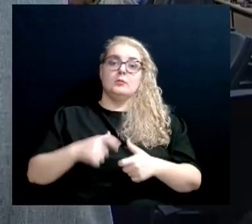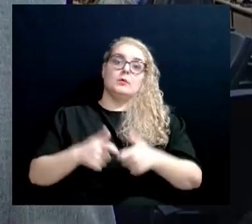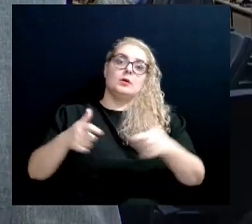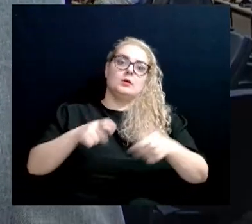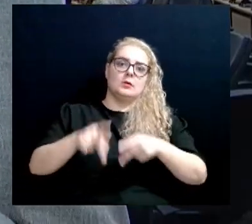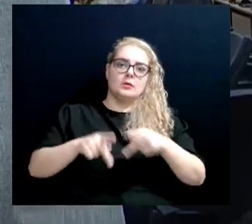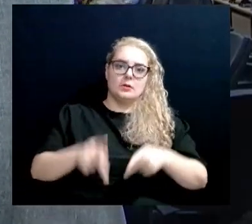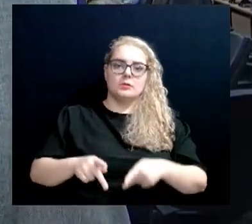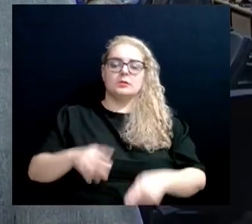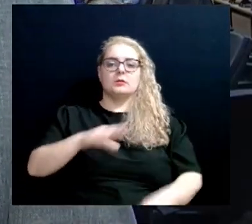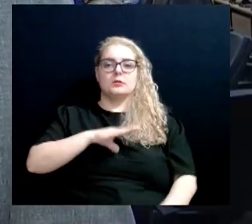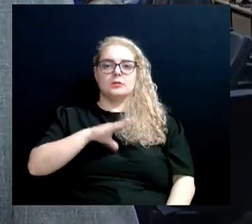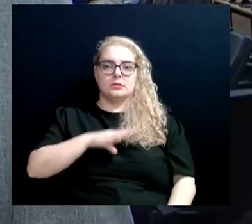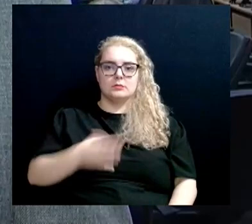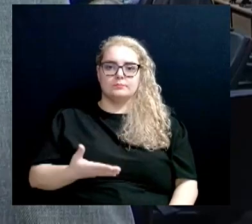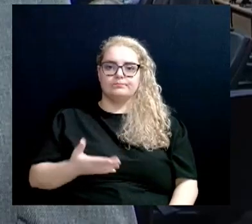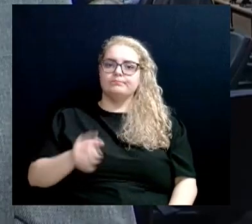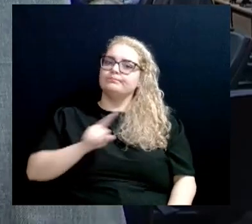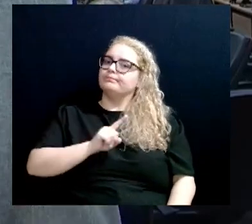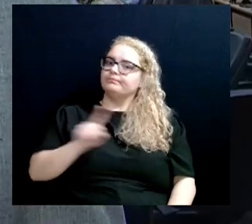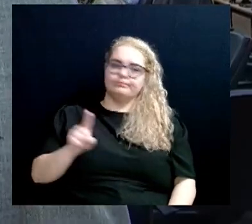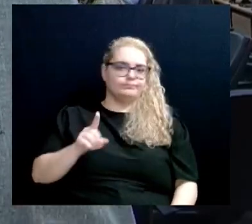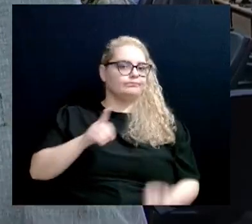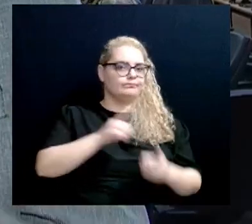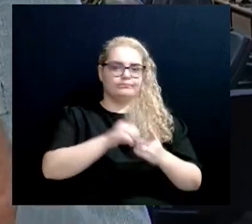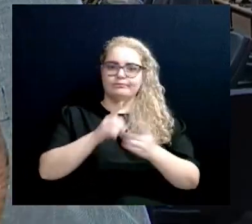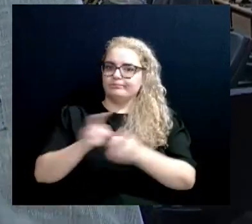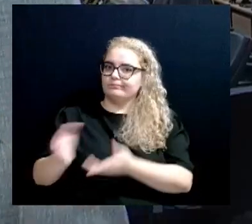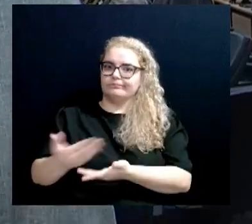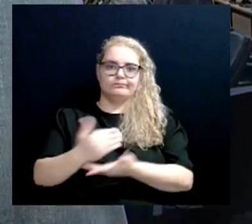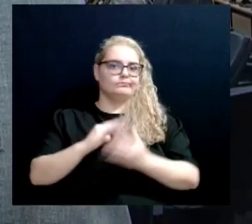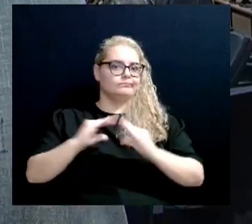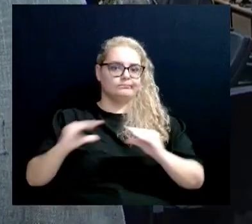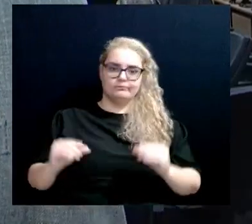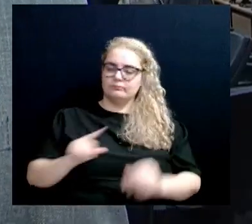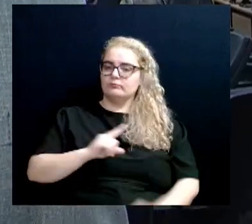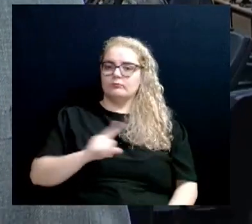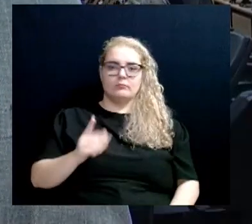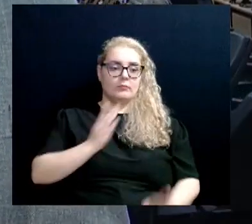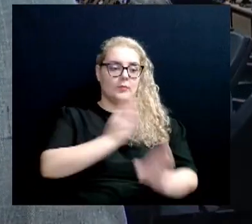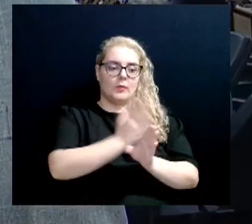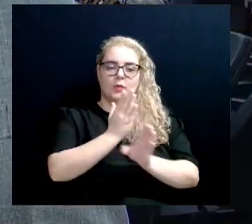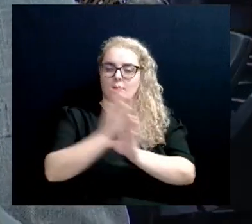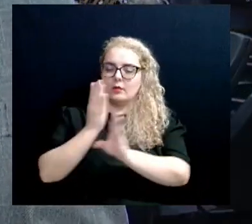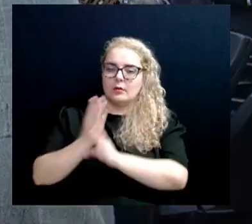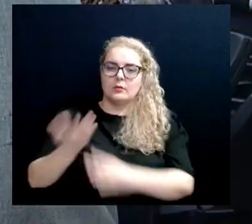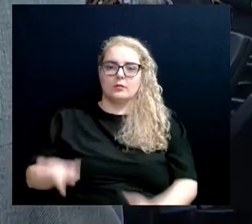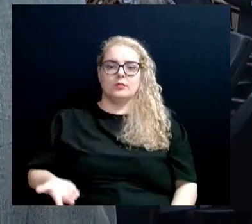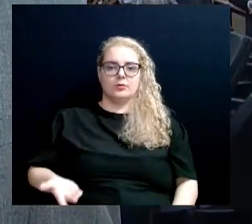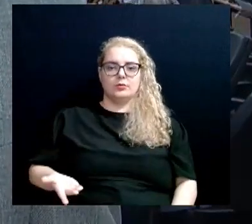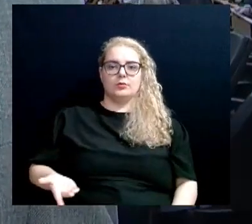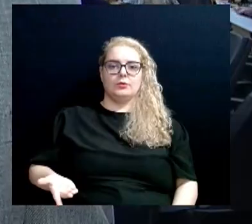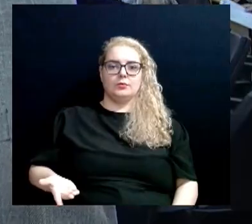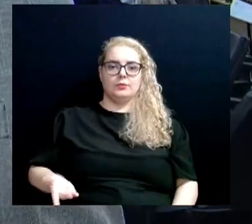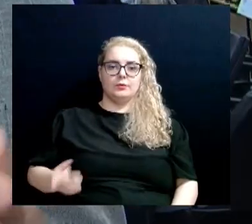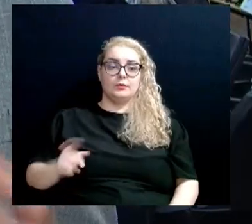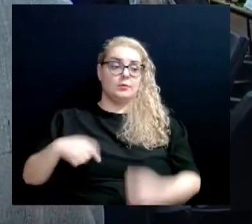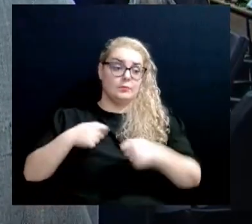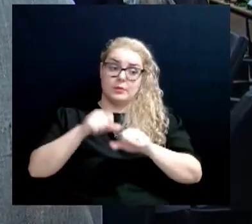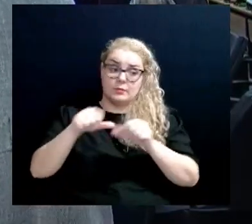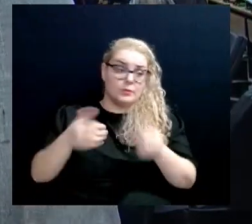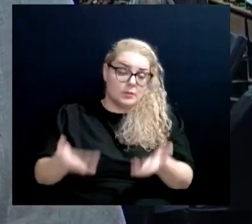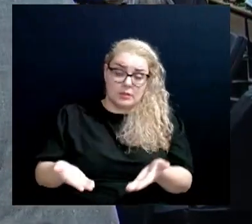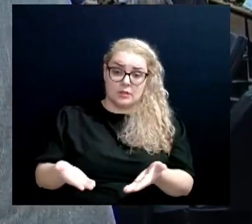na cidade que não está sendo bem acolhida, que não está sendo identificada e é preciso mudar isso.